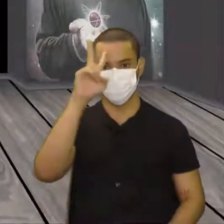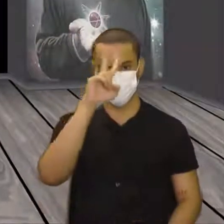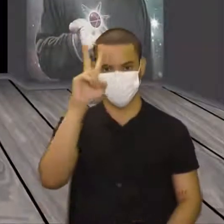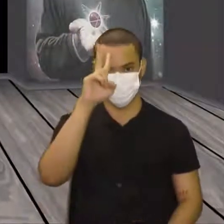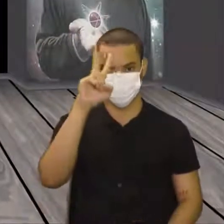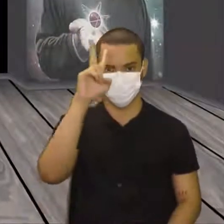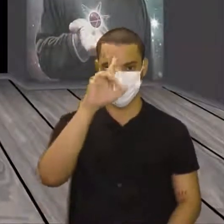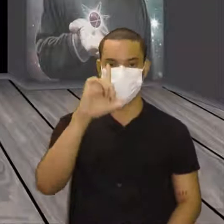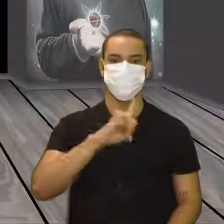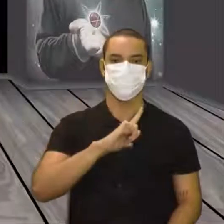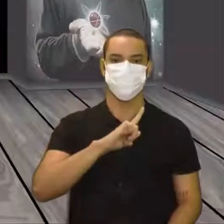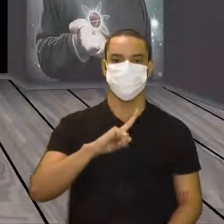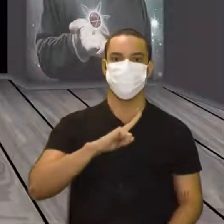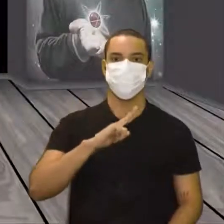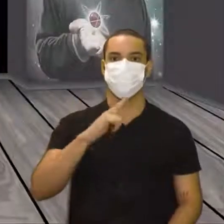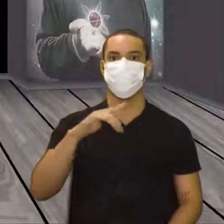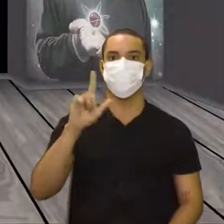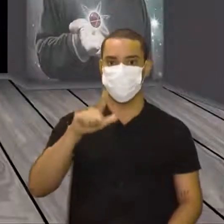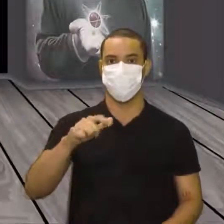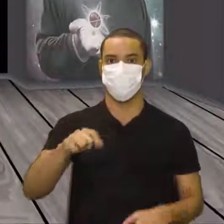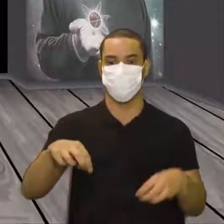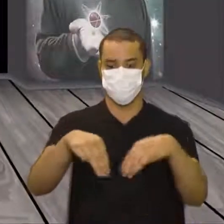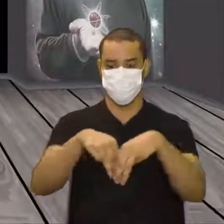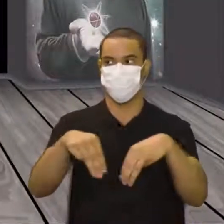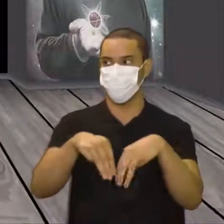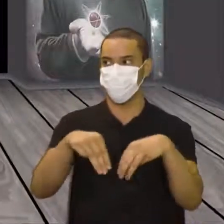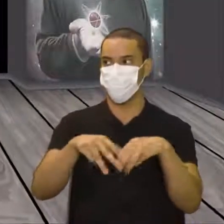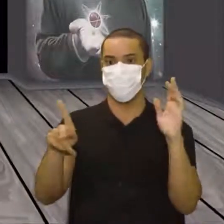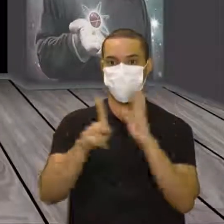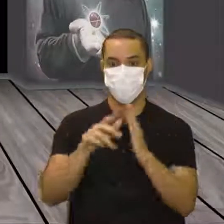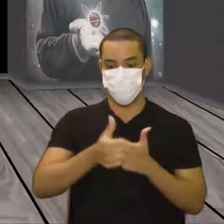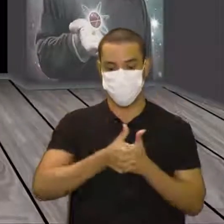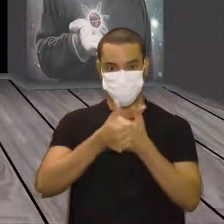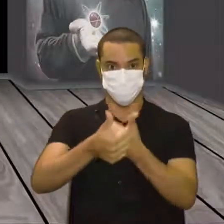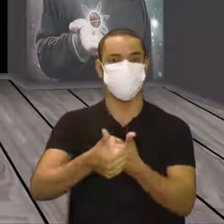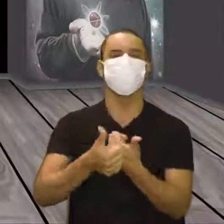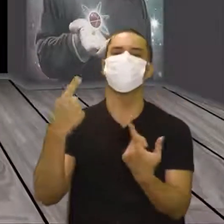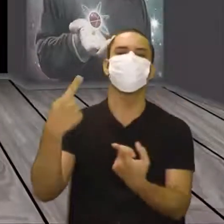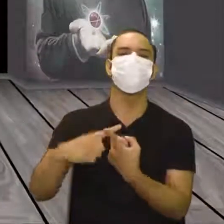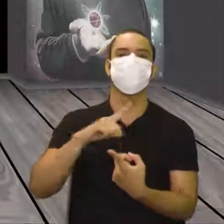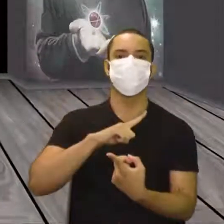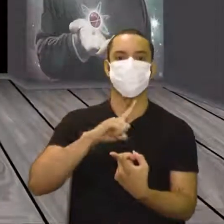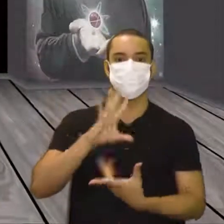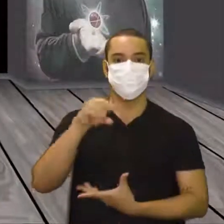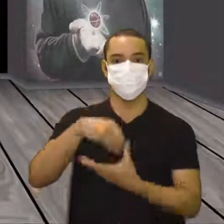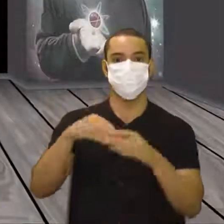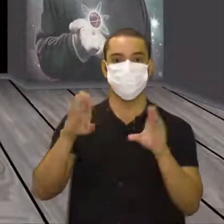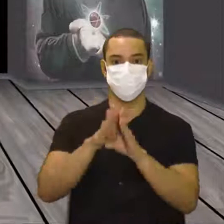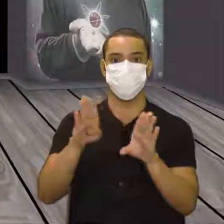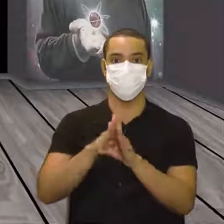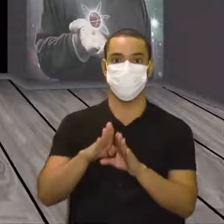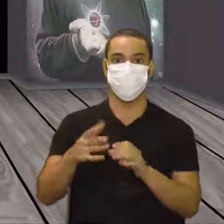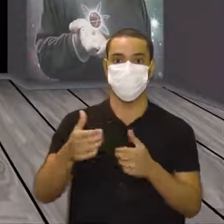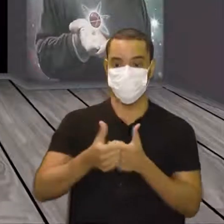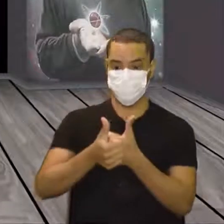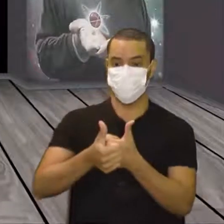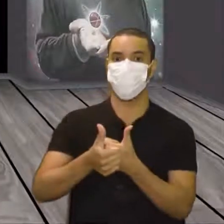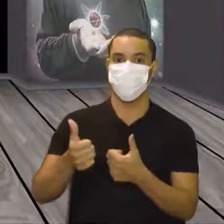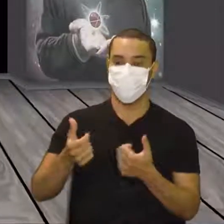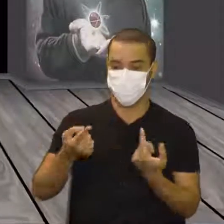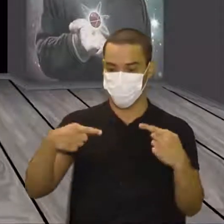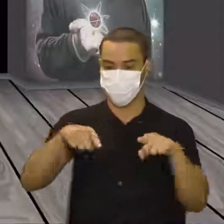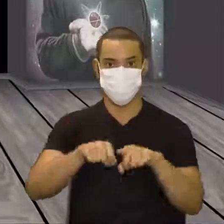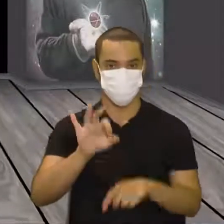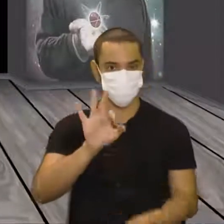comigo, eu tenho campo magnético constante. Ah, professora, eu tenho um campo magnético lá constante,